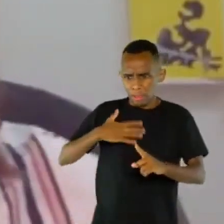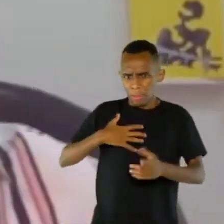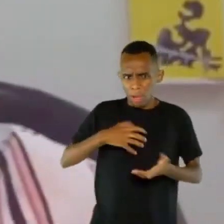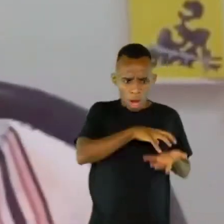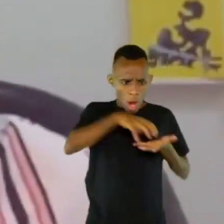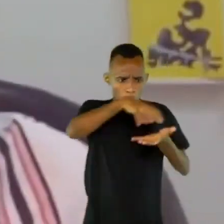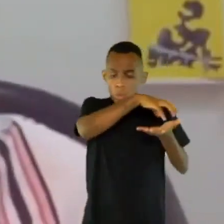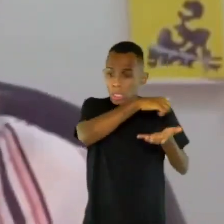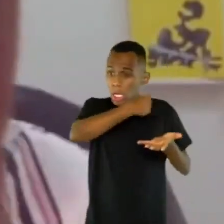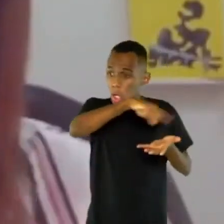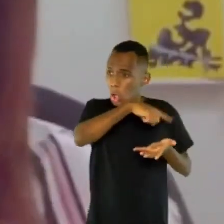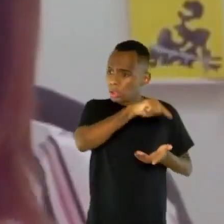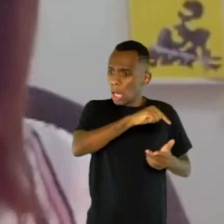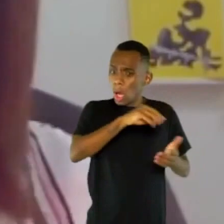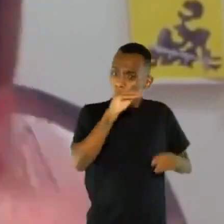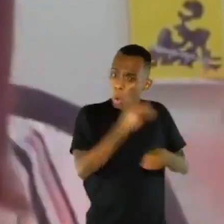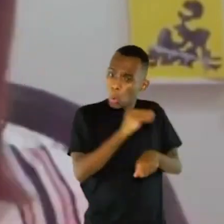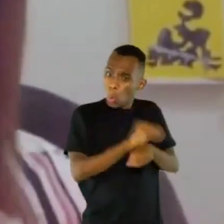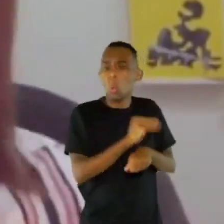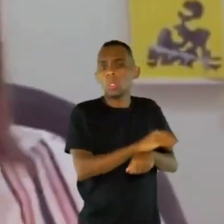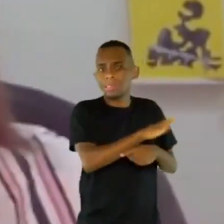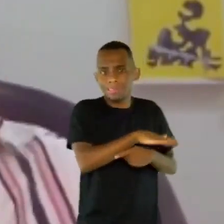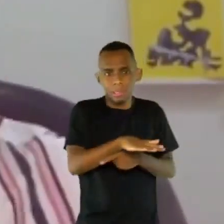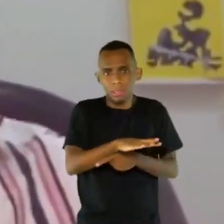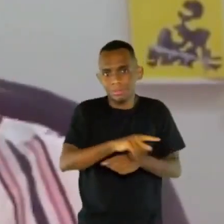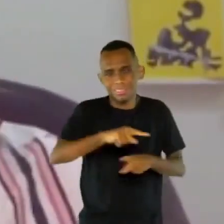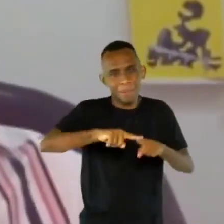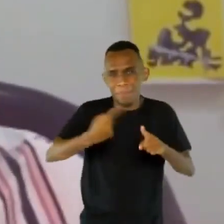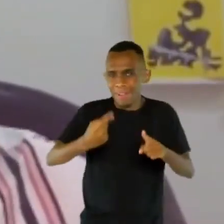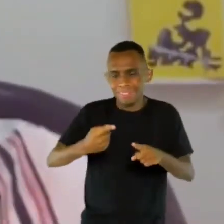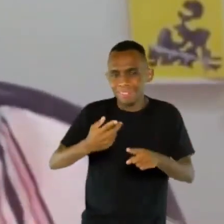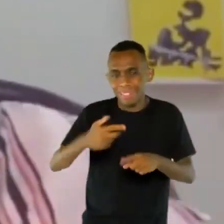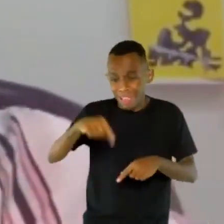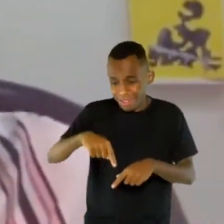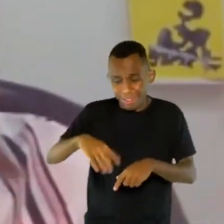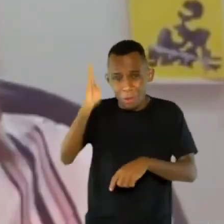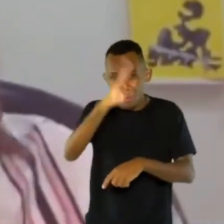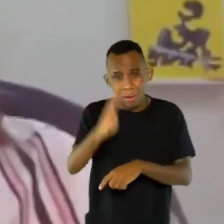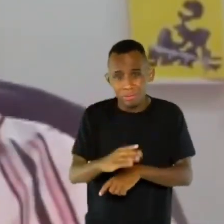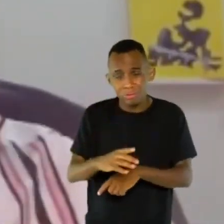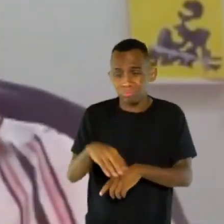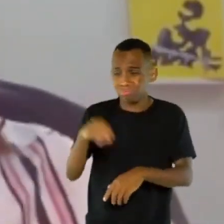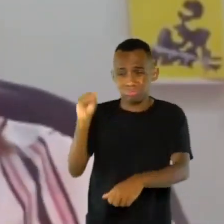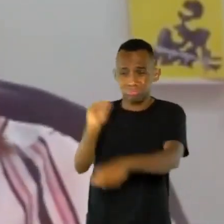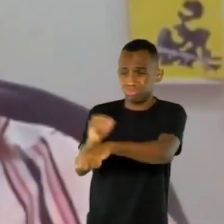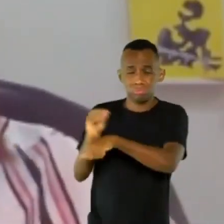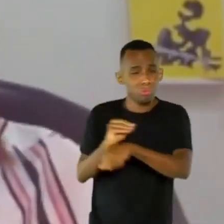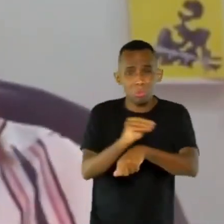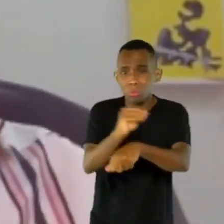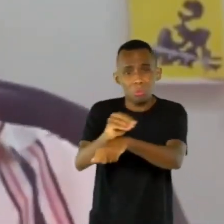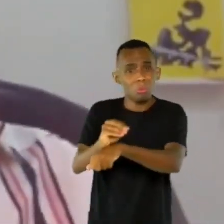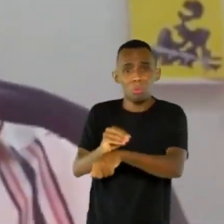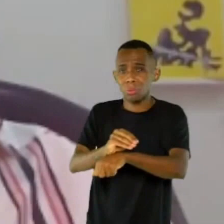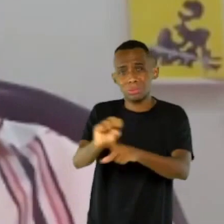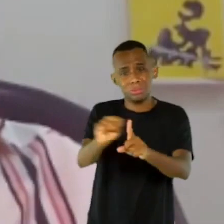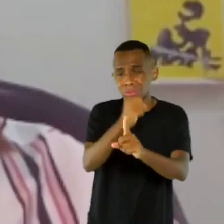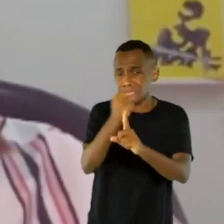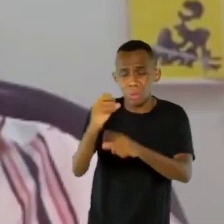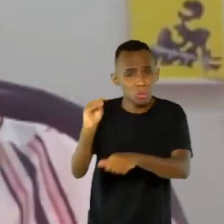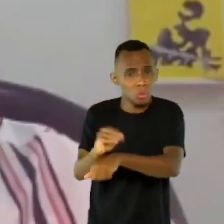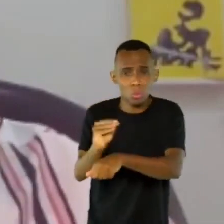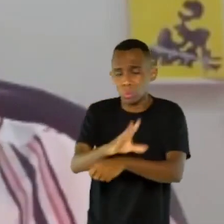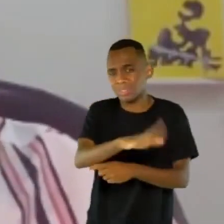crianças, entendeu? A gente vive num país que não cuida dos seus cidadãos, né? As pessoas estão aí jogadas à própria sorte,